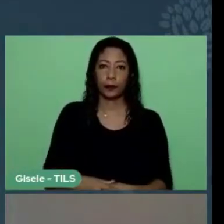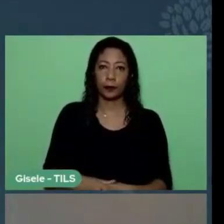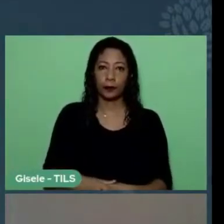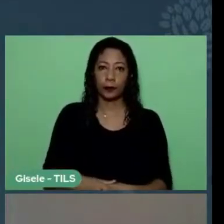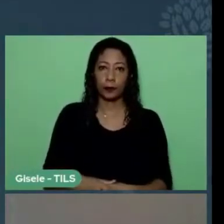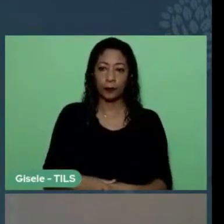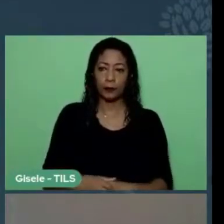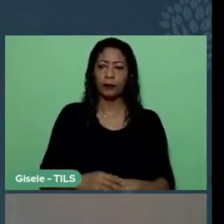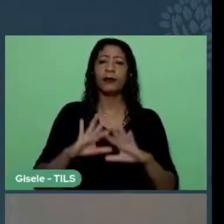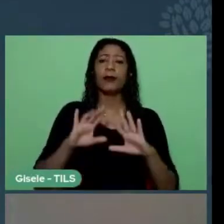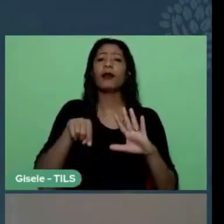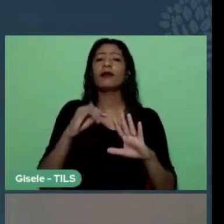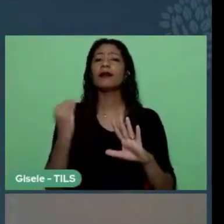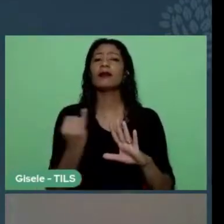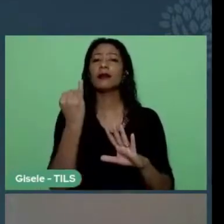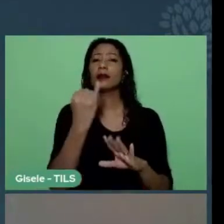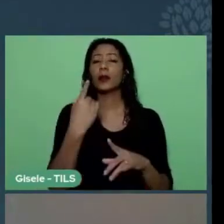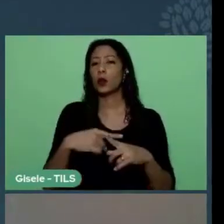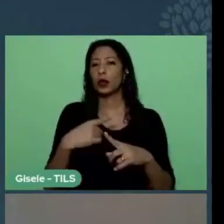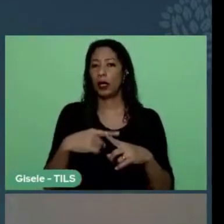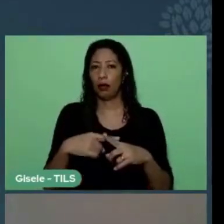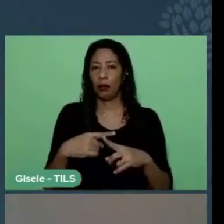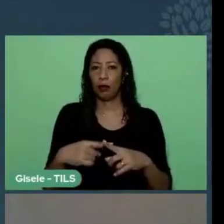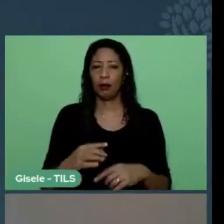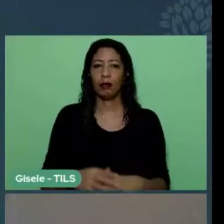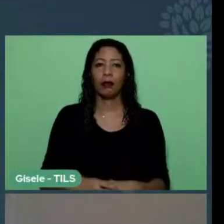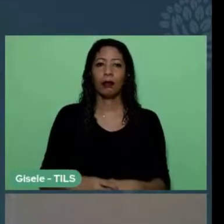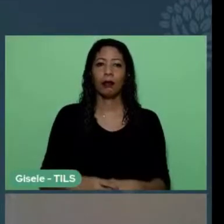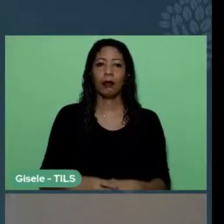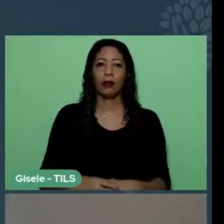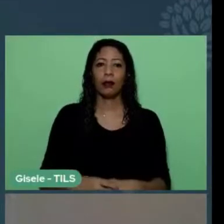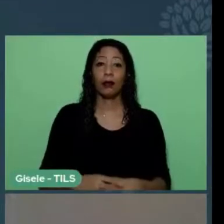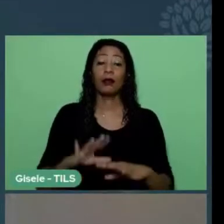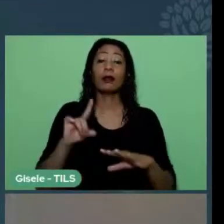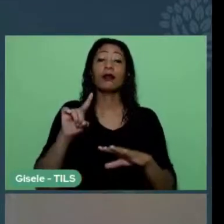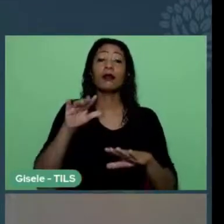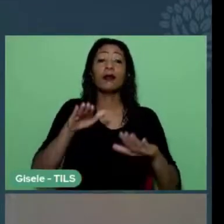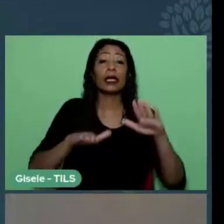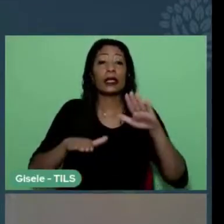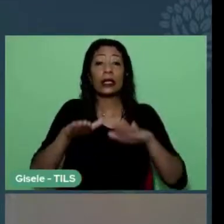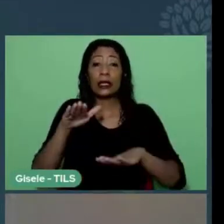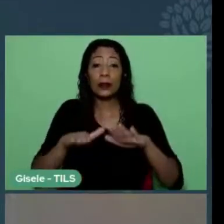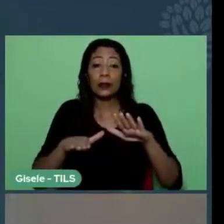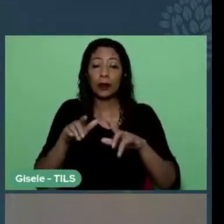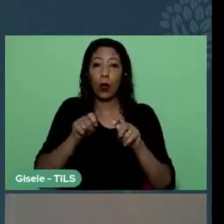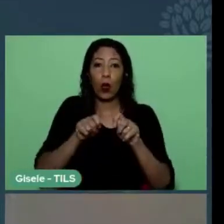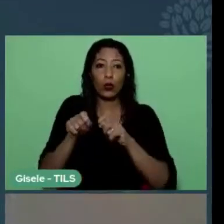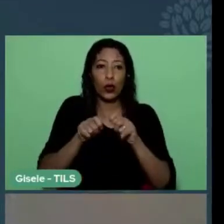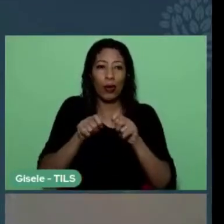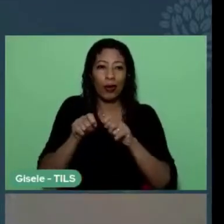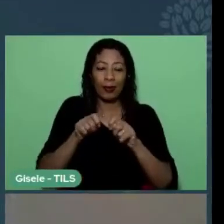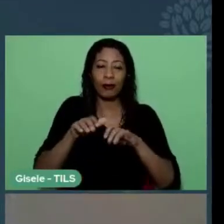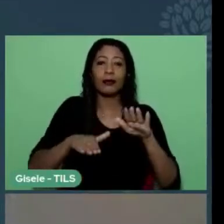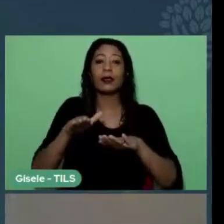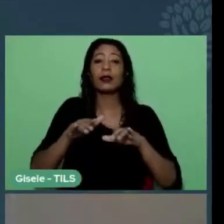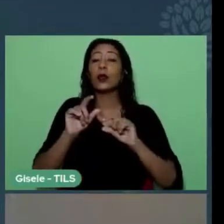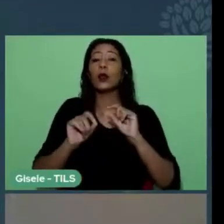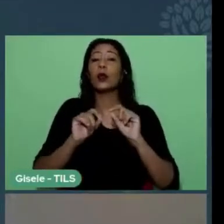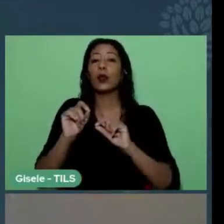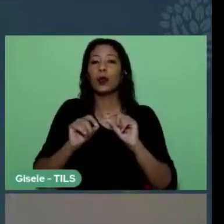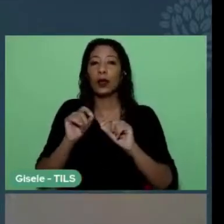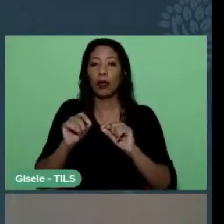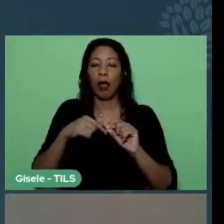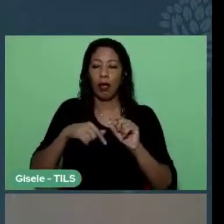E por que isso é importante? Porque, como vocês viram muito bem, vai depender do controle do paciente para eu saber como que eu